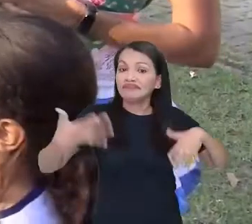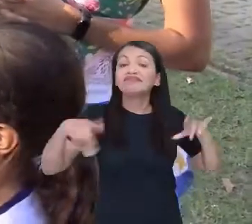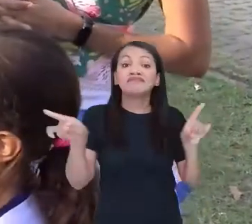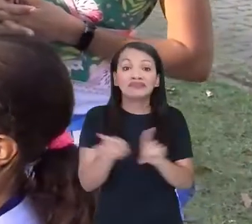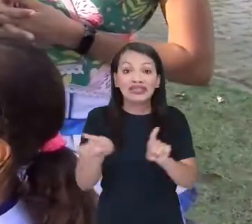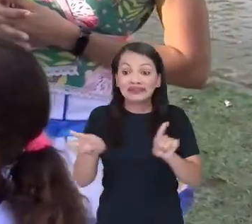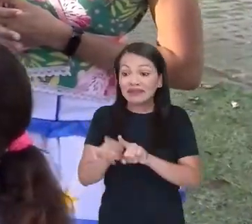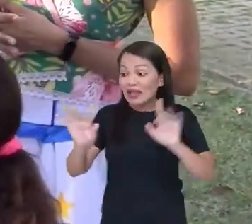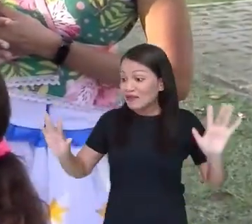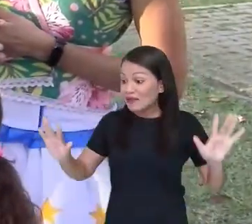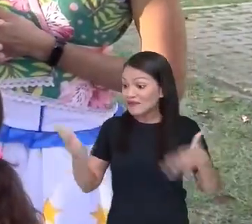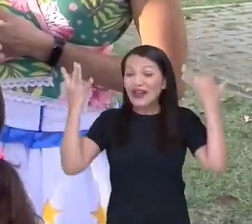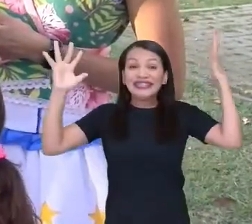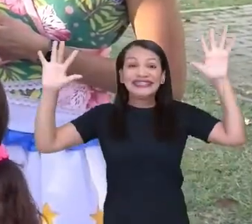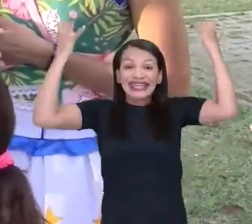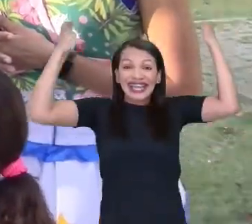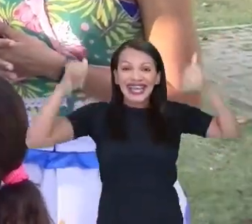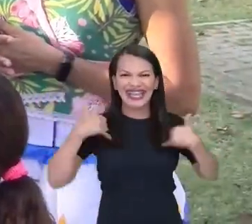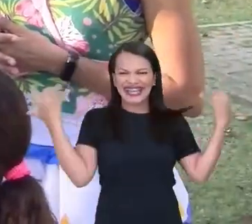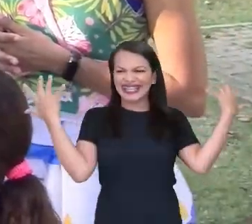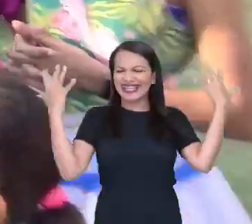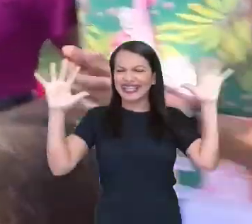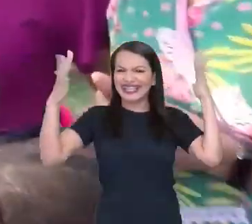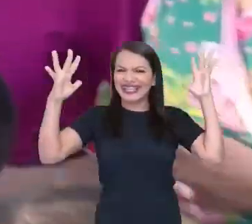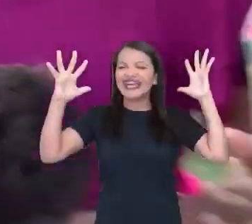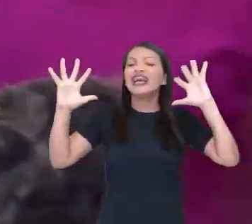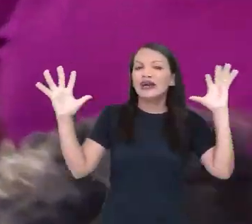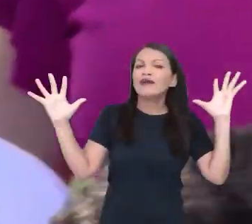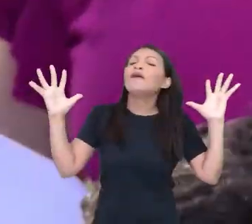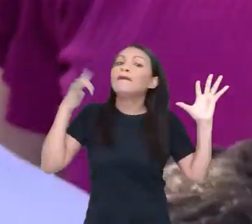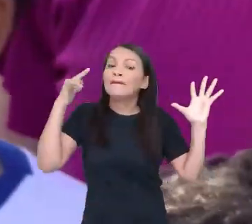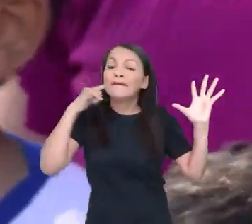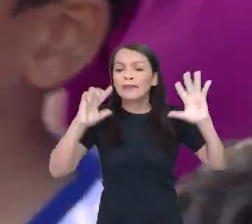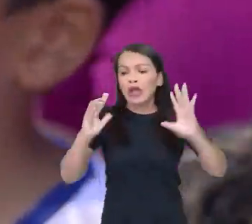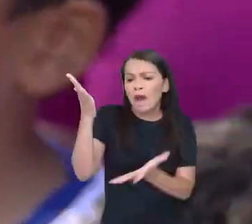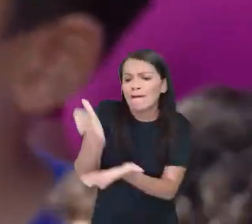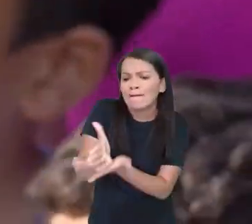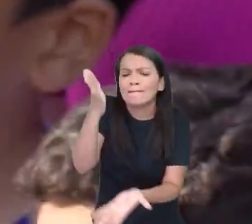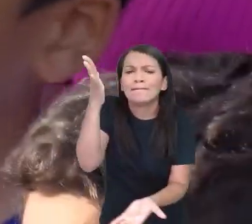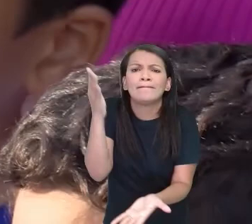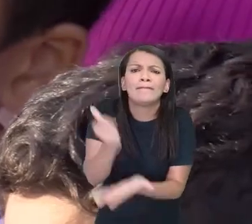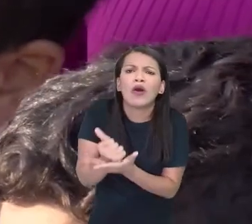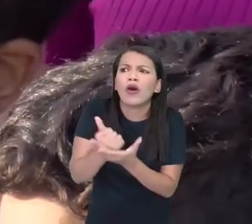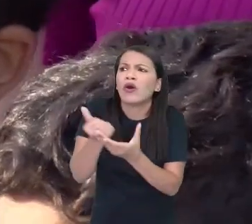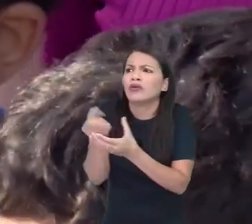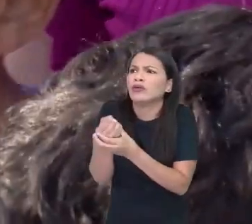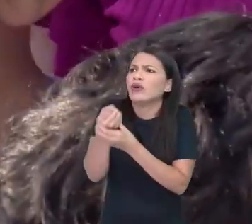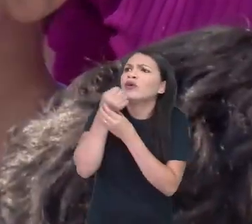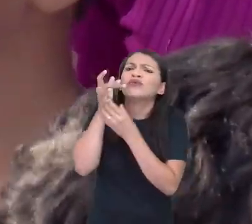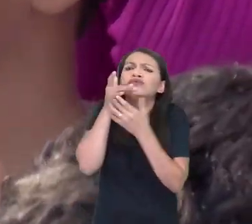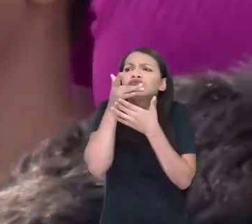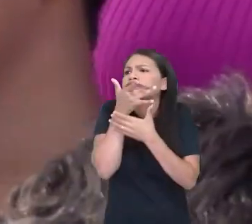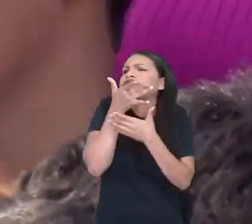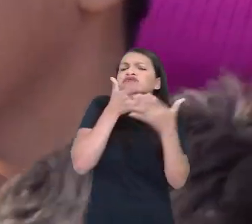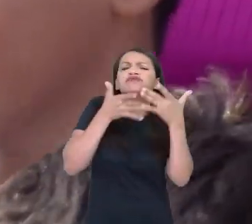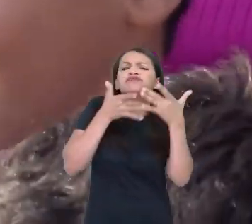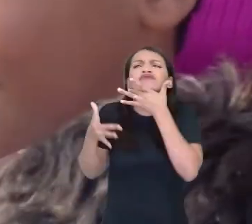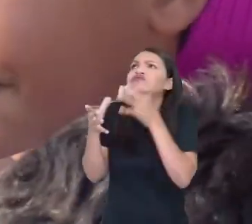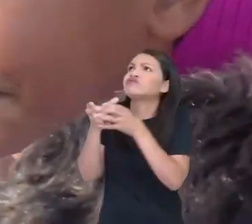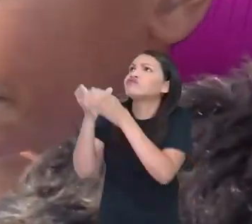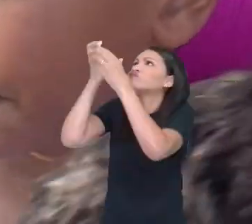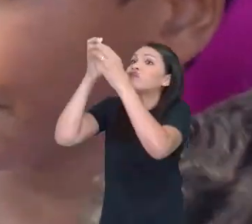Festejar o aniversário com bola, bolo e balão. Brincar com muitos